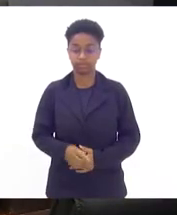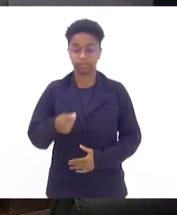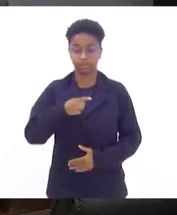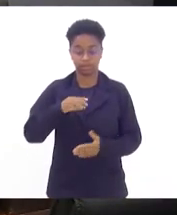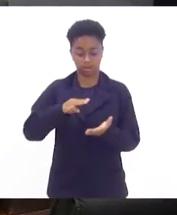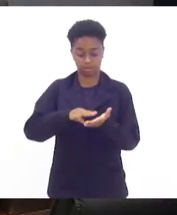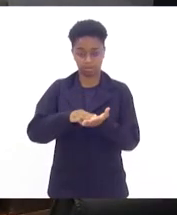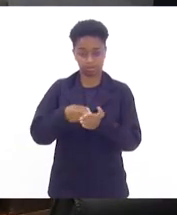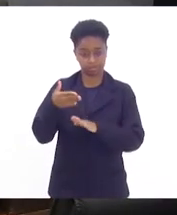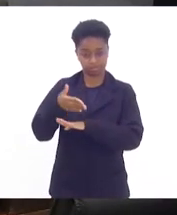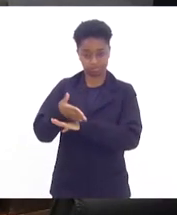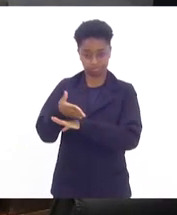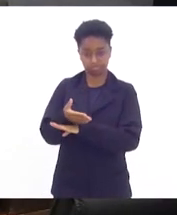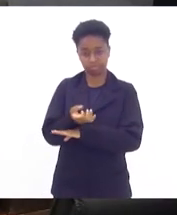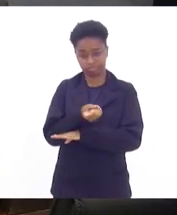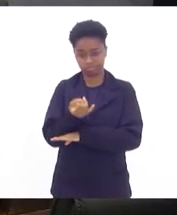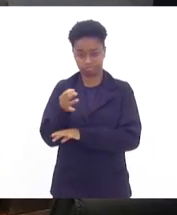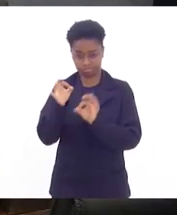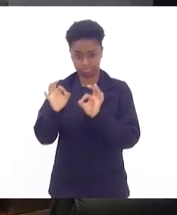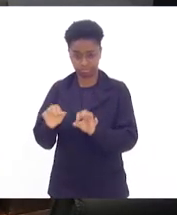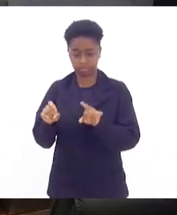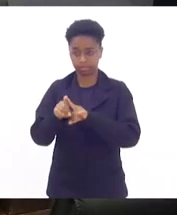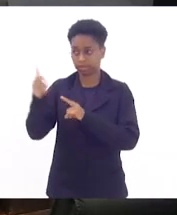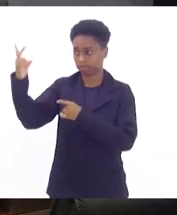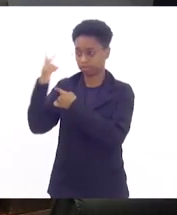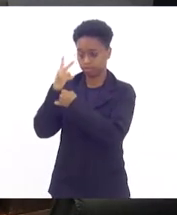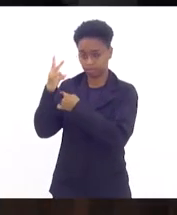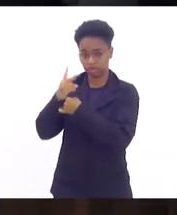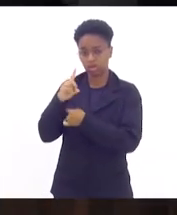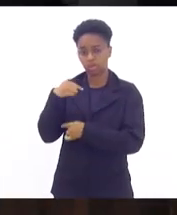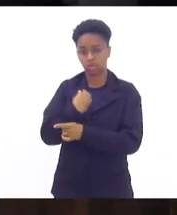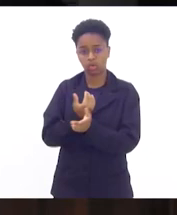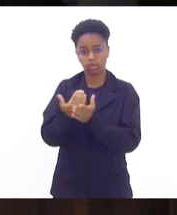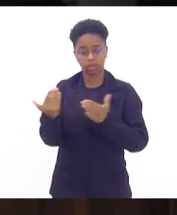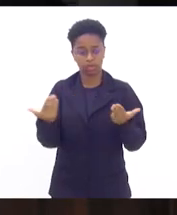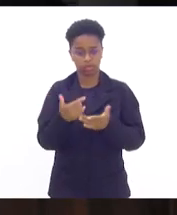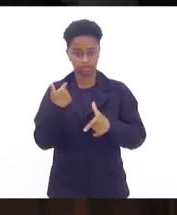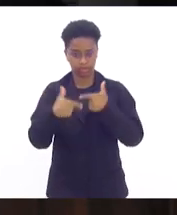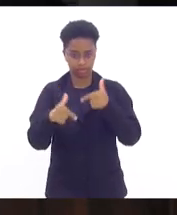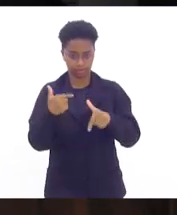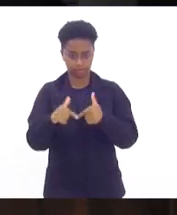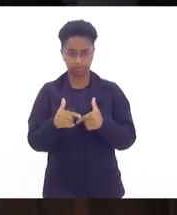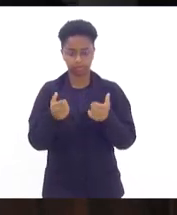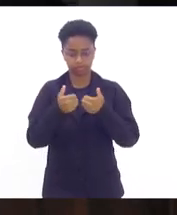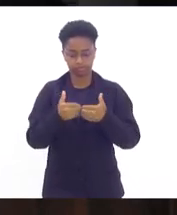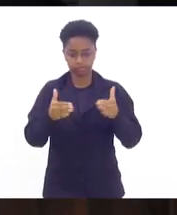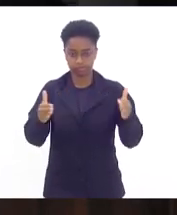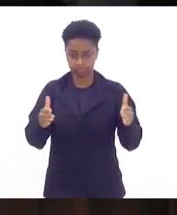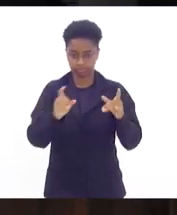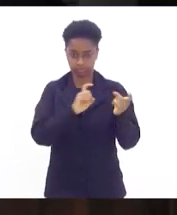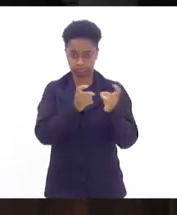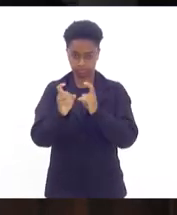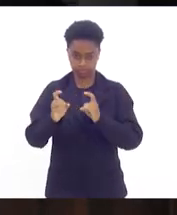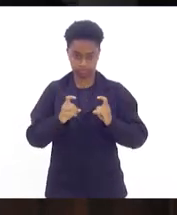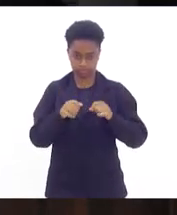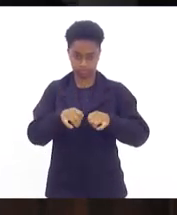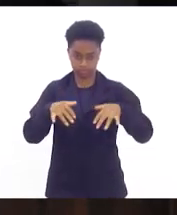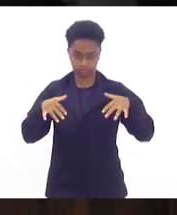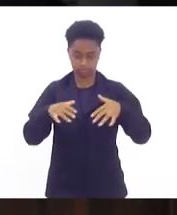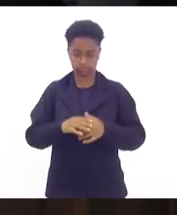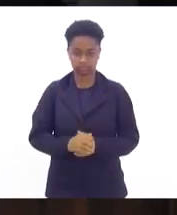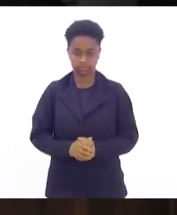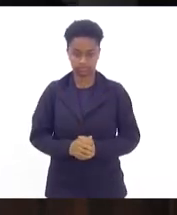Havendo número legal e sob a proteção de Deus, iniciamos o nosso trabalho. Está aberta a sessão.